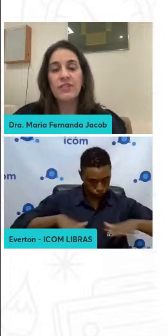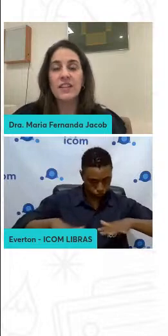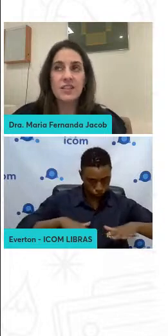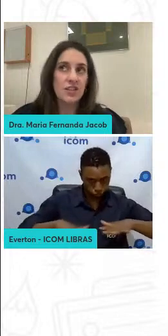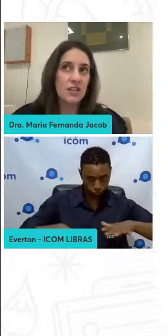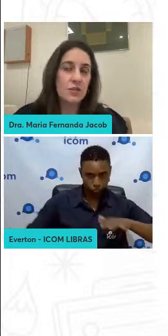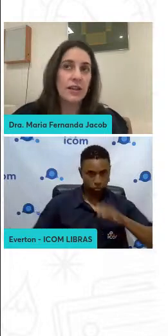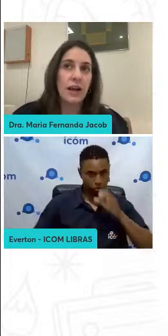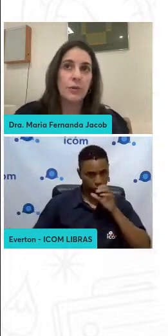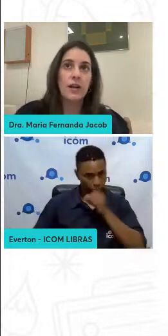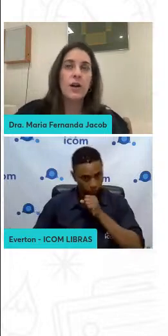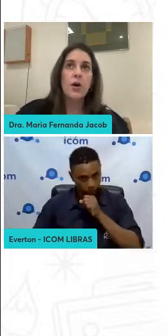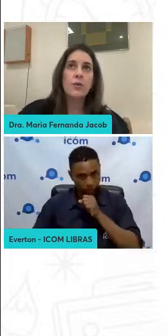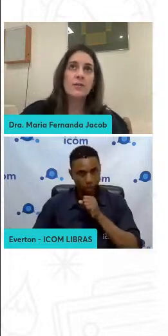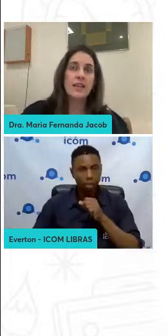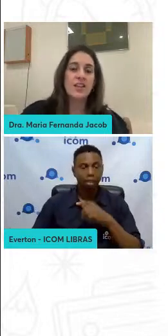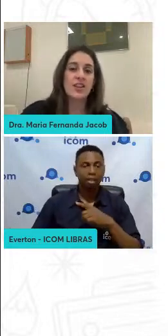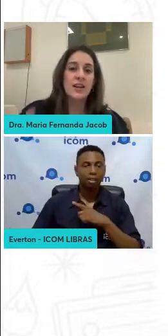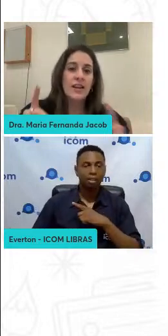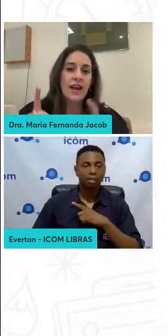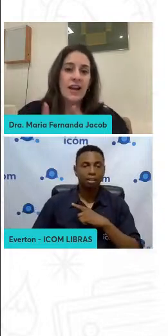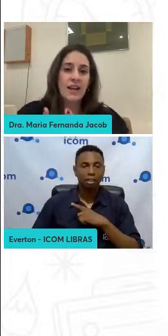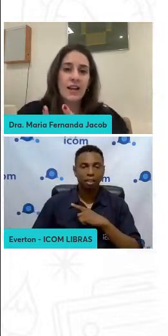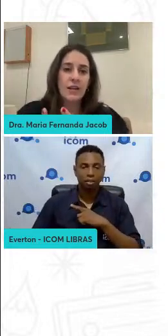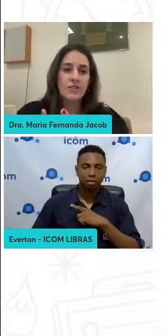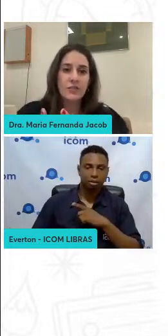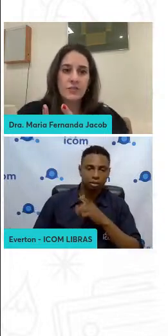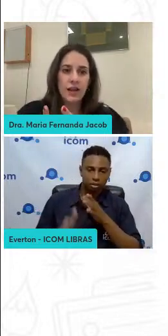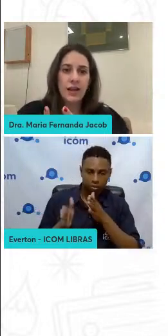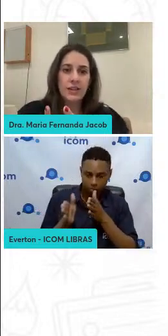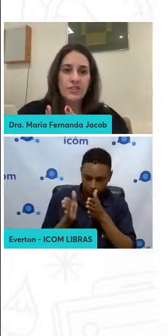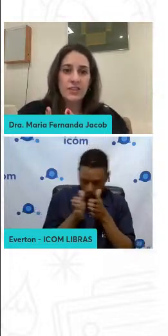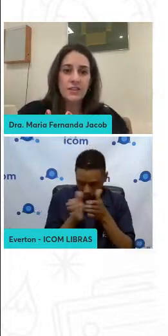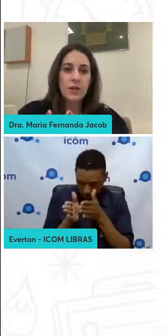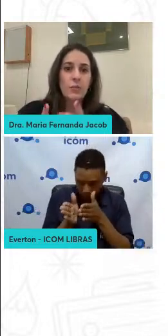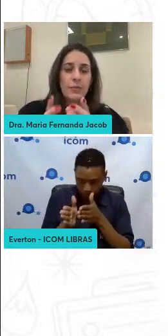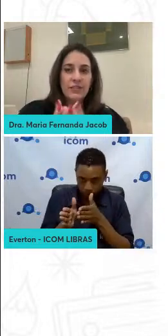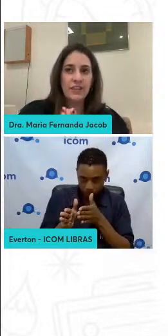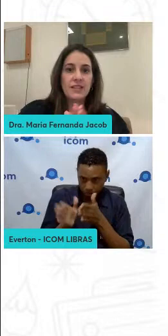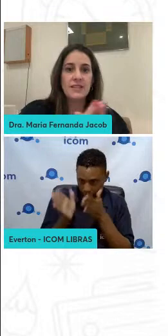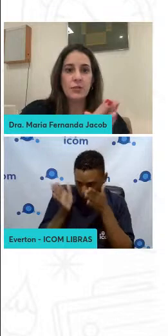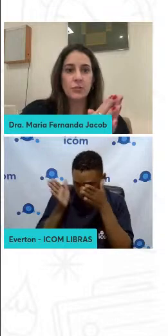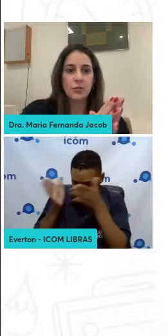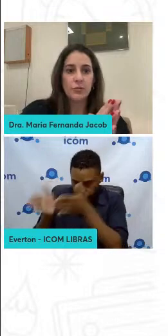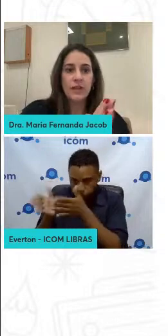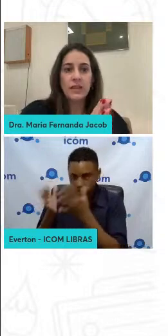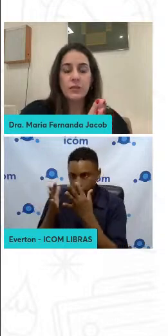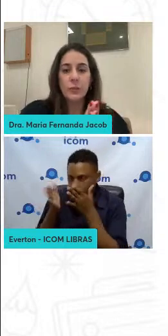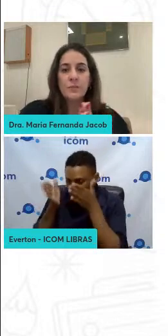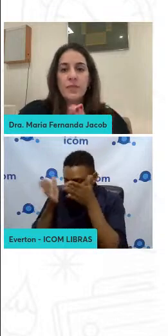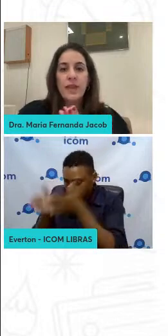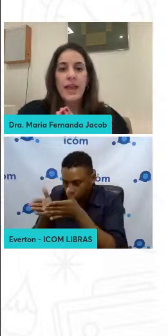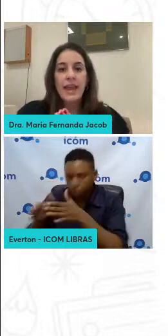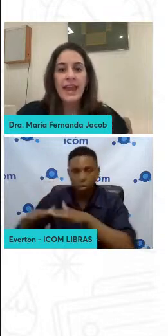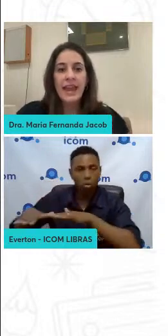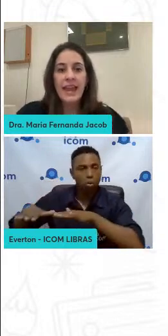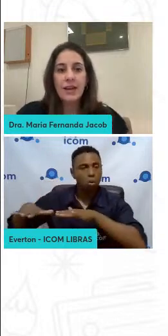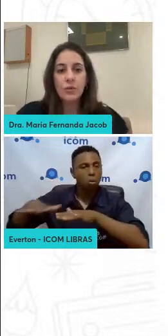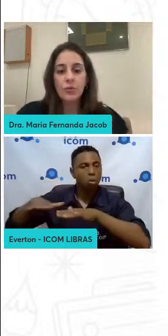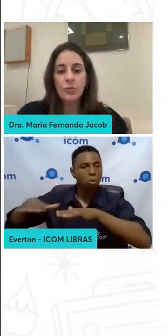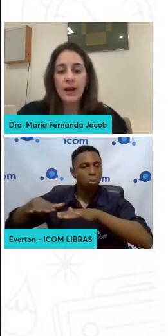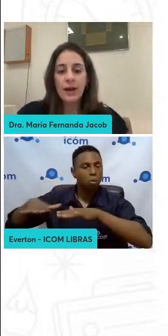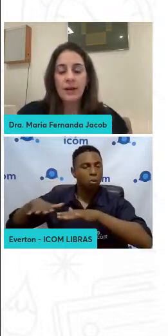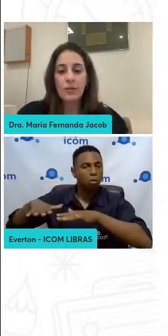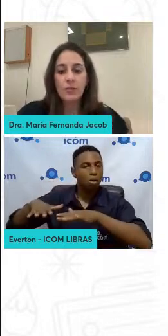de preferência direcional, ou seja, a direção preferencial do movimento